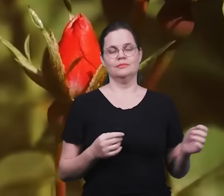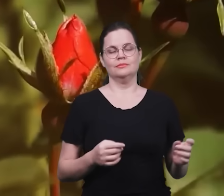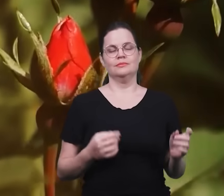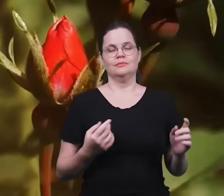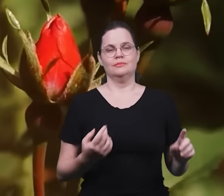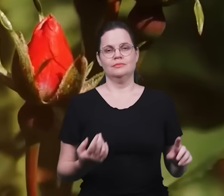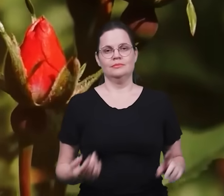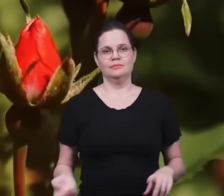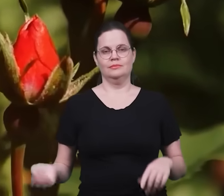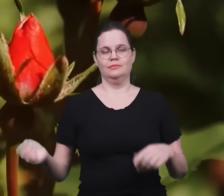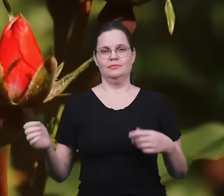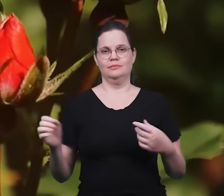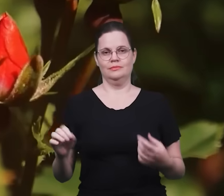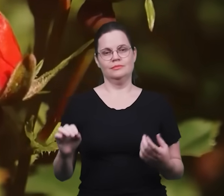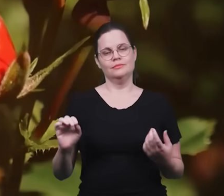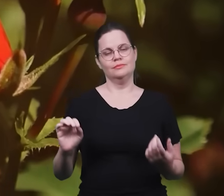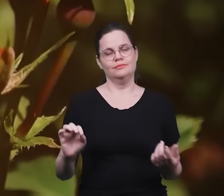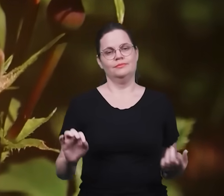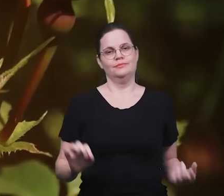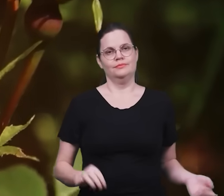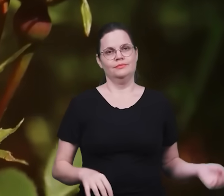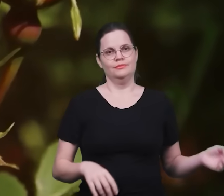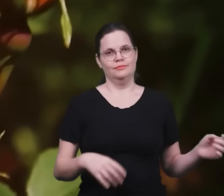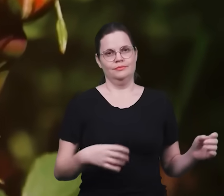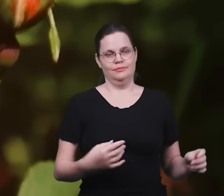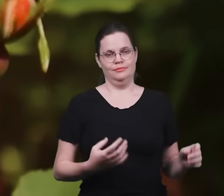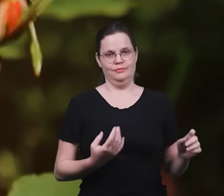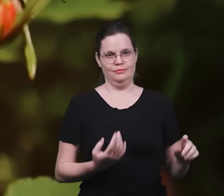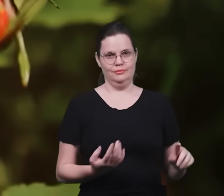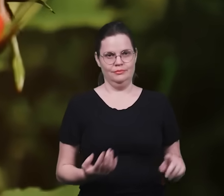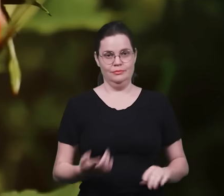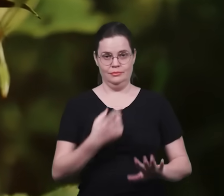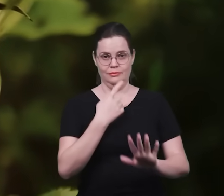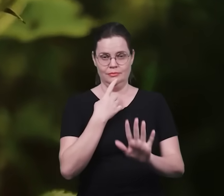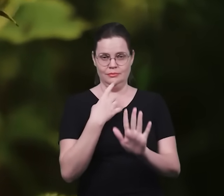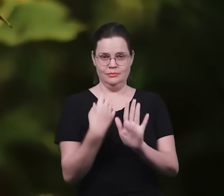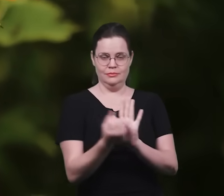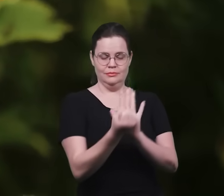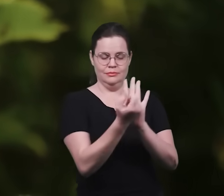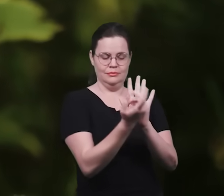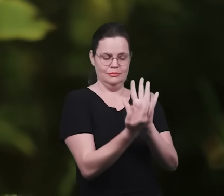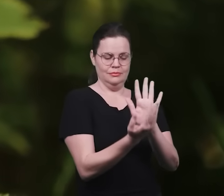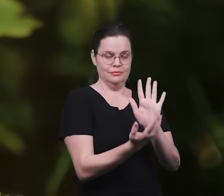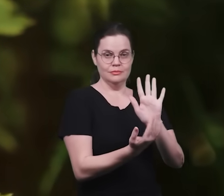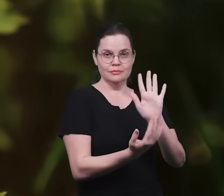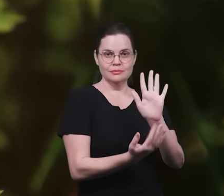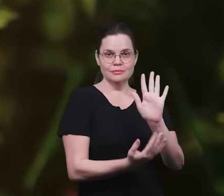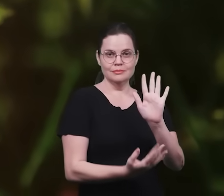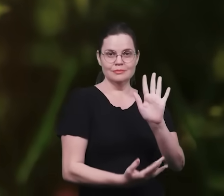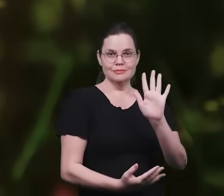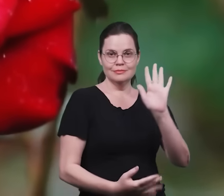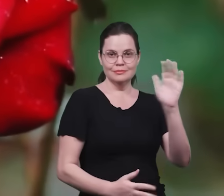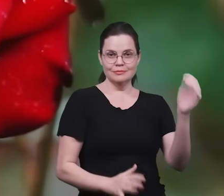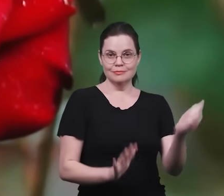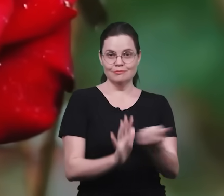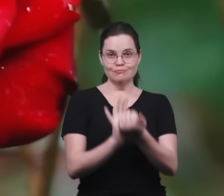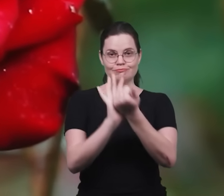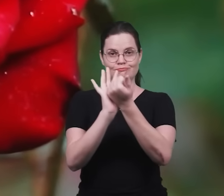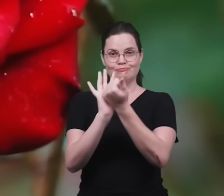O sangue de Jesus tem poder,